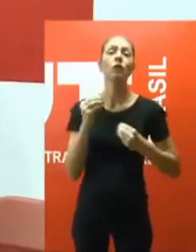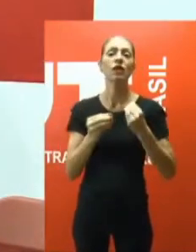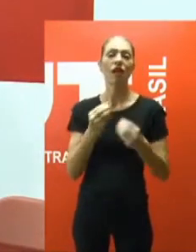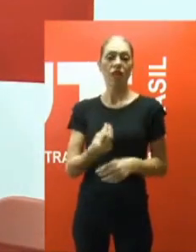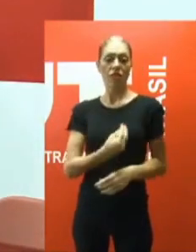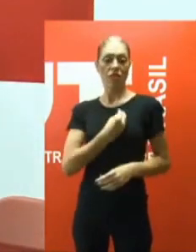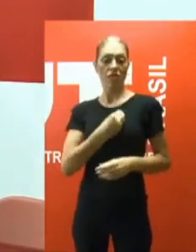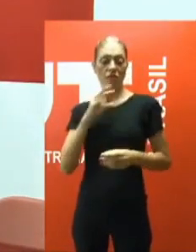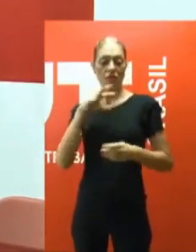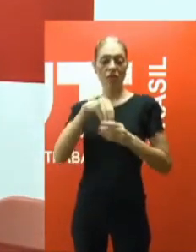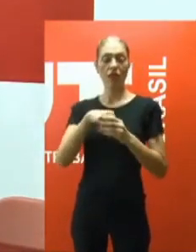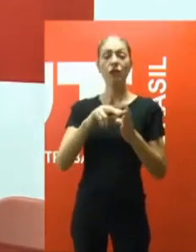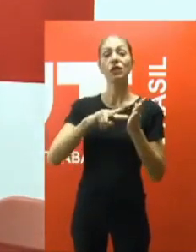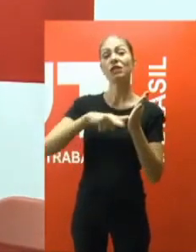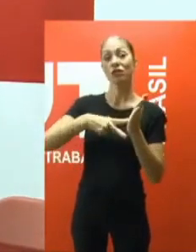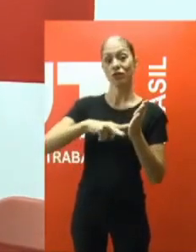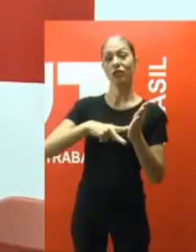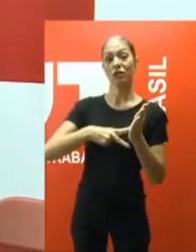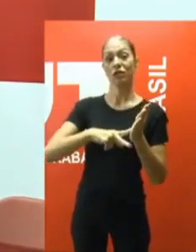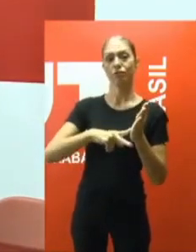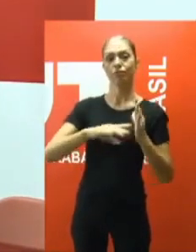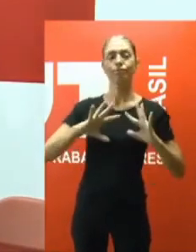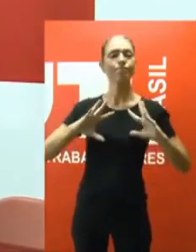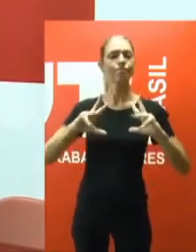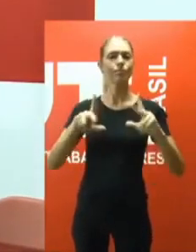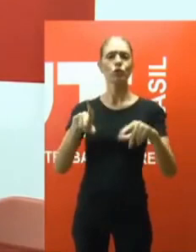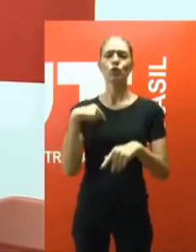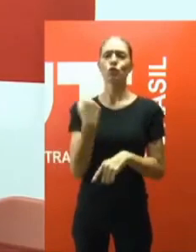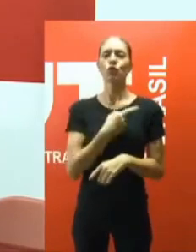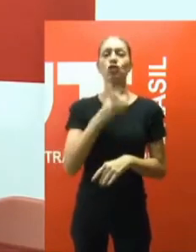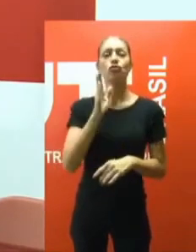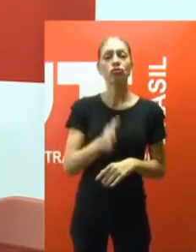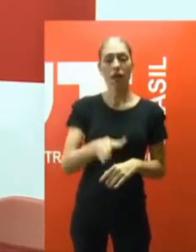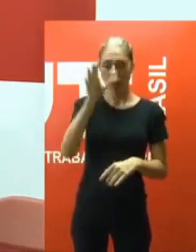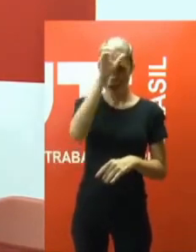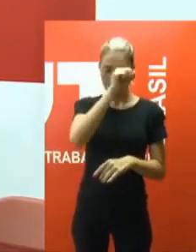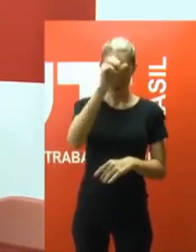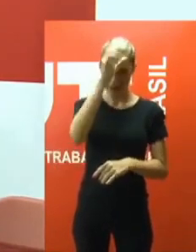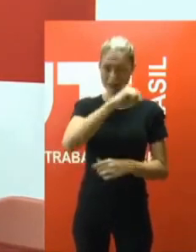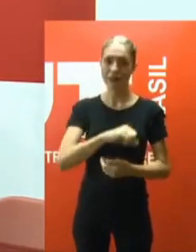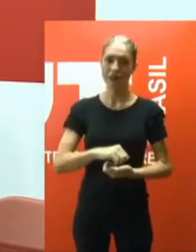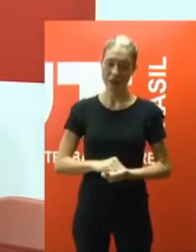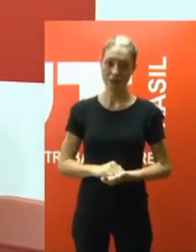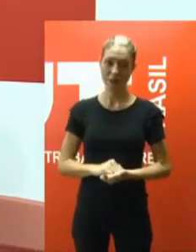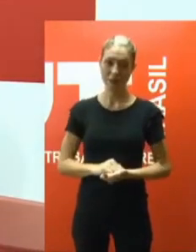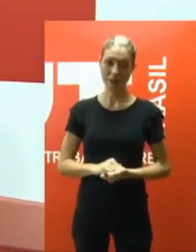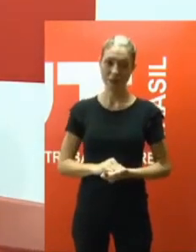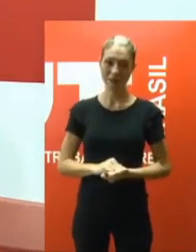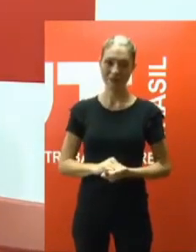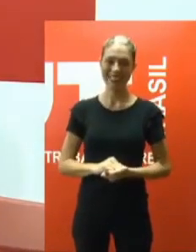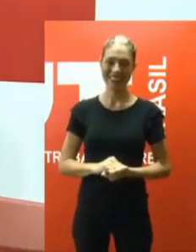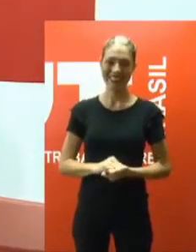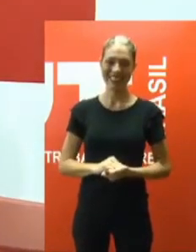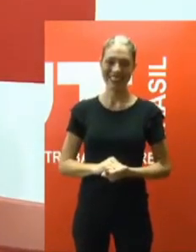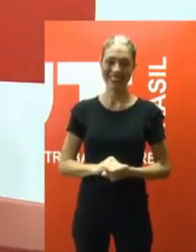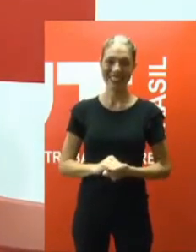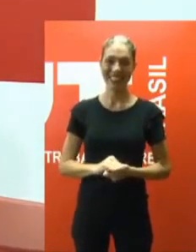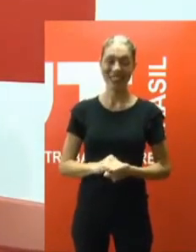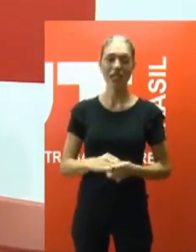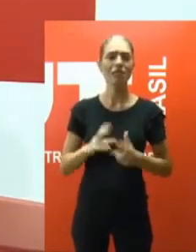sindical que acho que todos nós já aprendemos. toda vez.